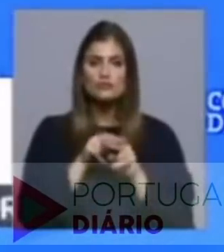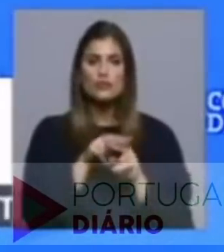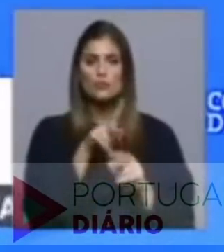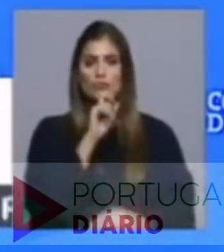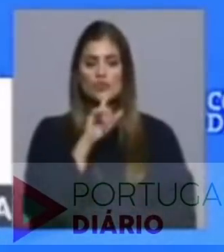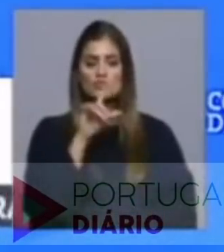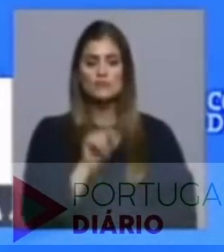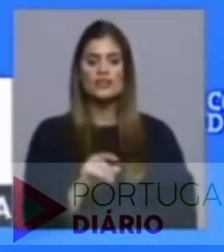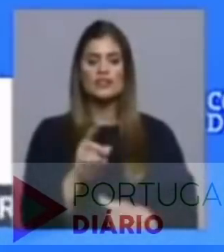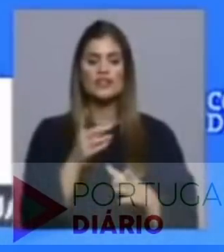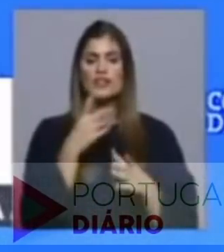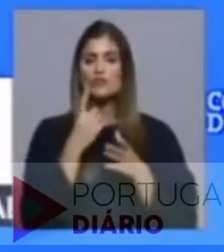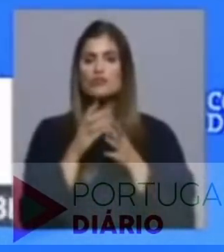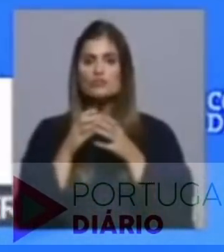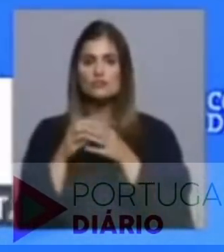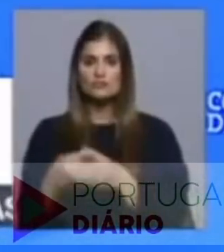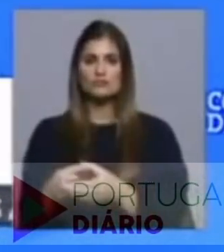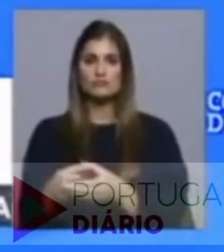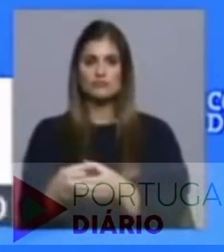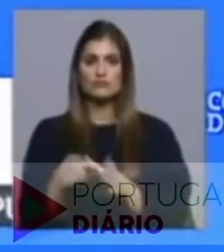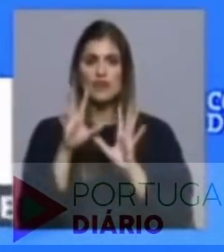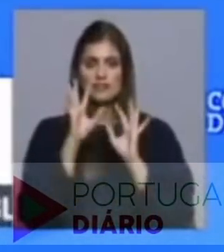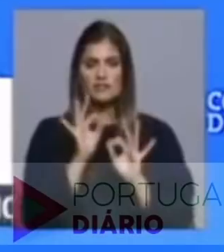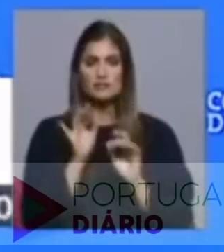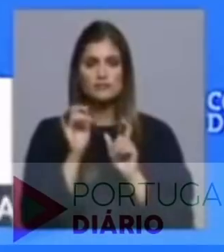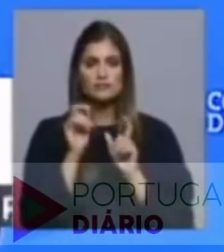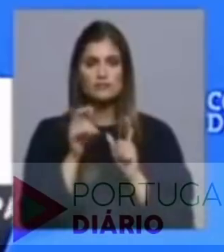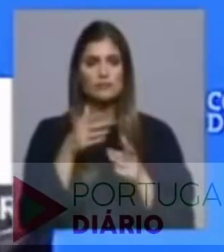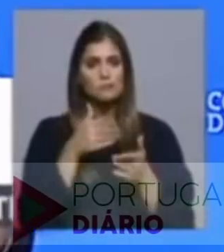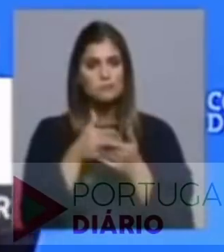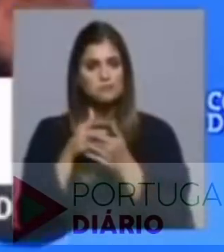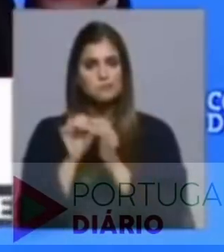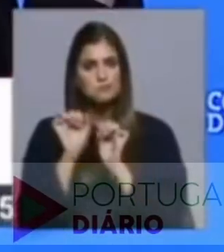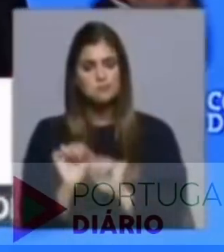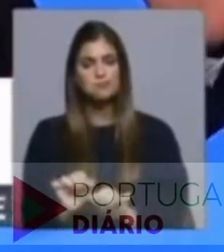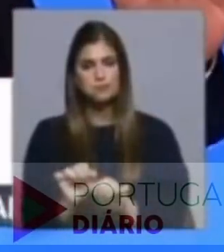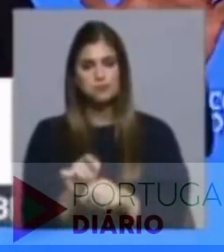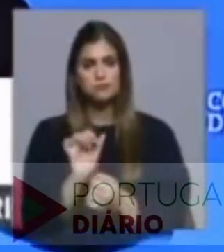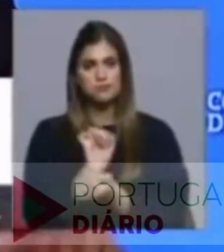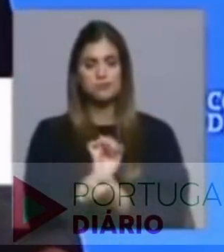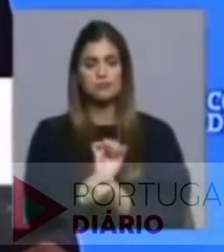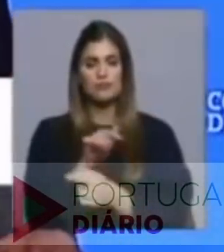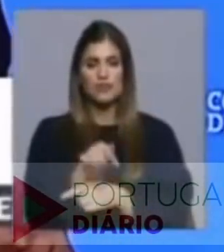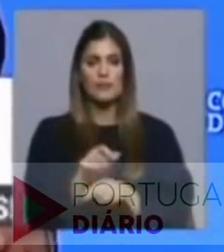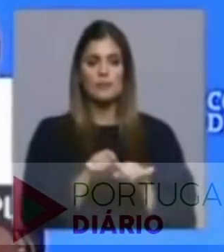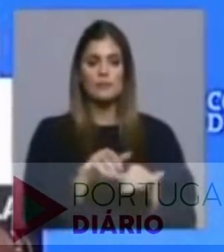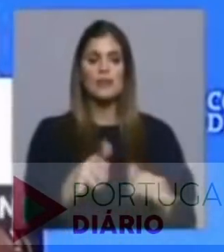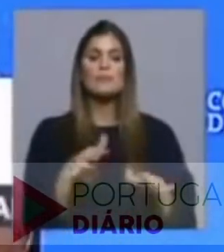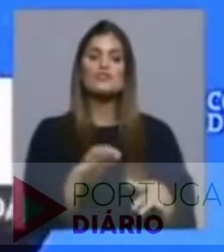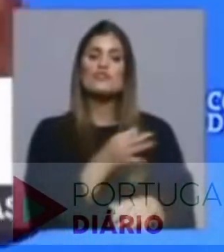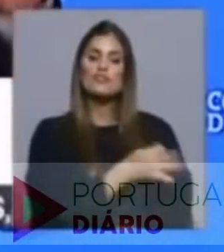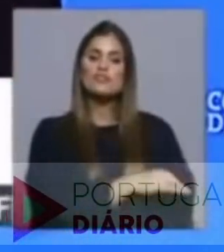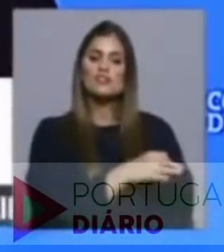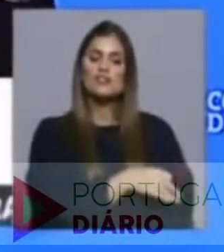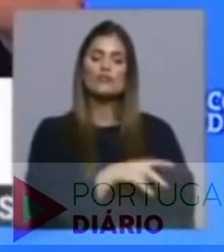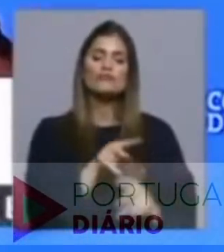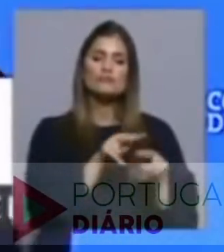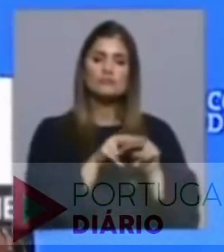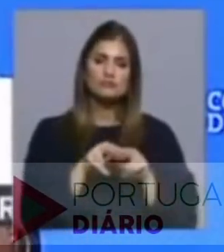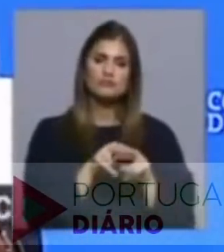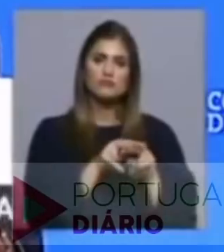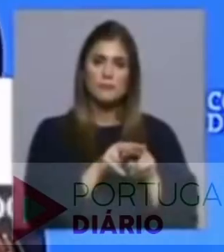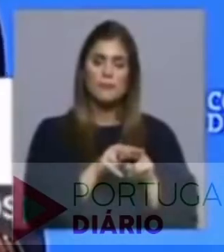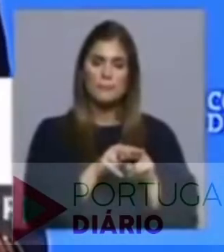também isolá-los e assim estancar a pandemia. Mas vacinação, rastreamento